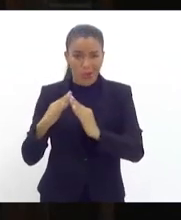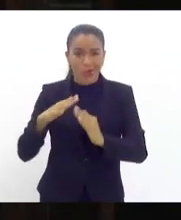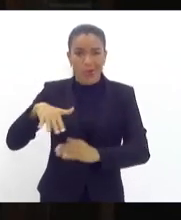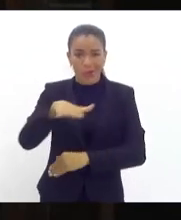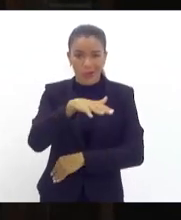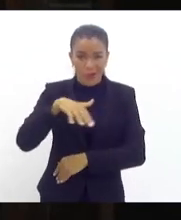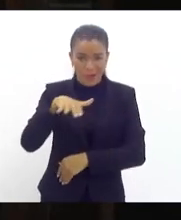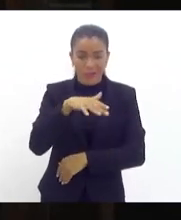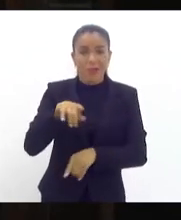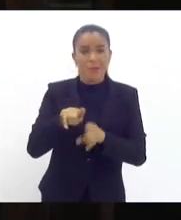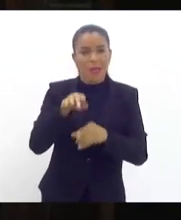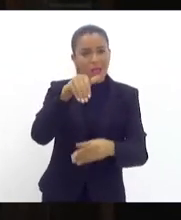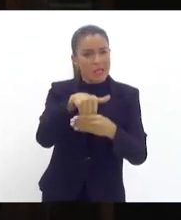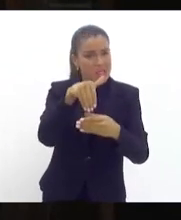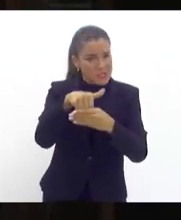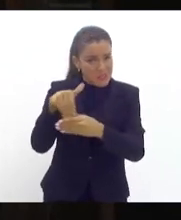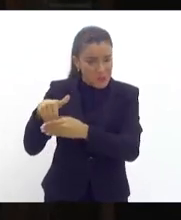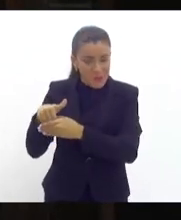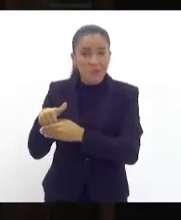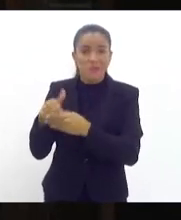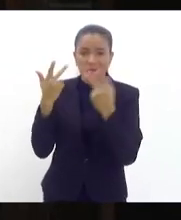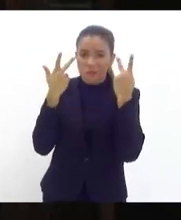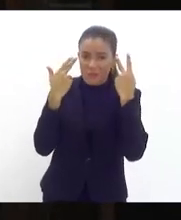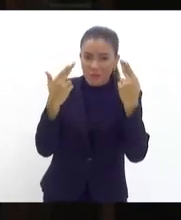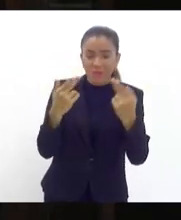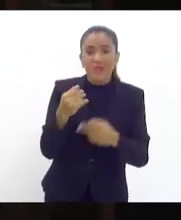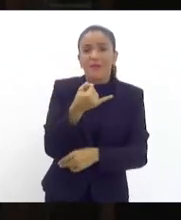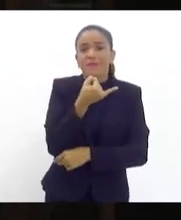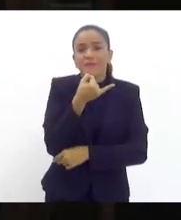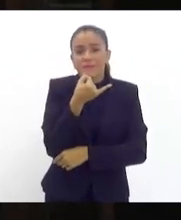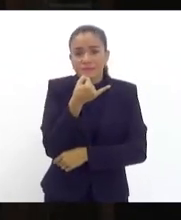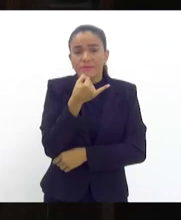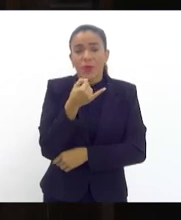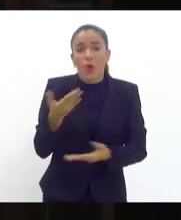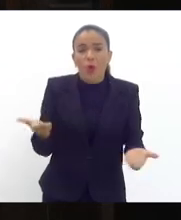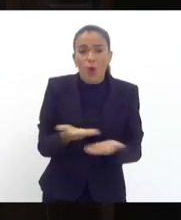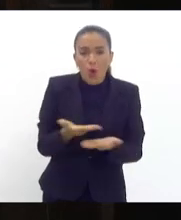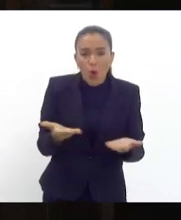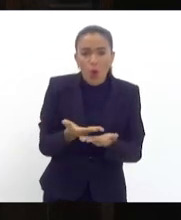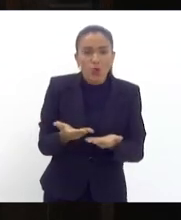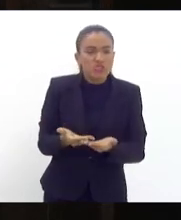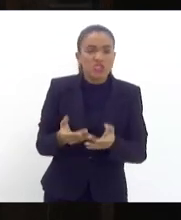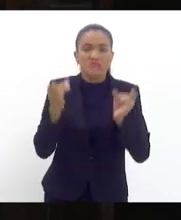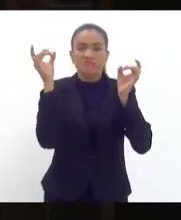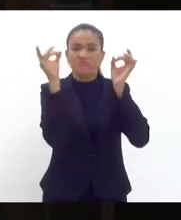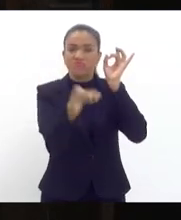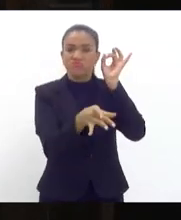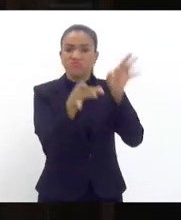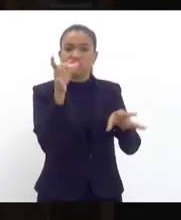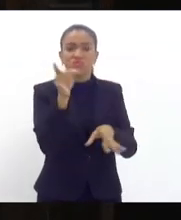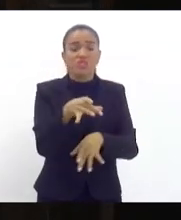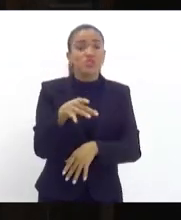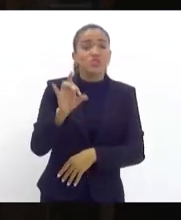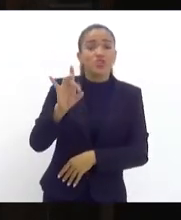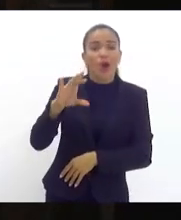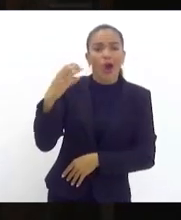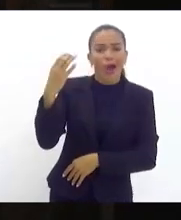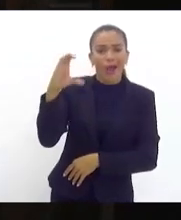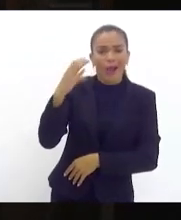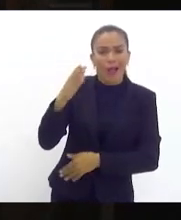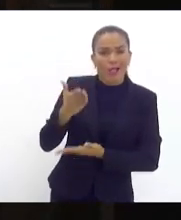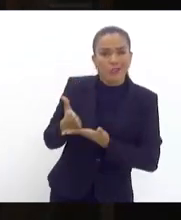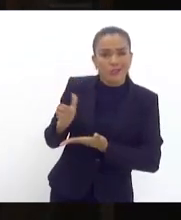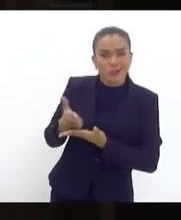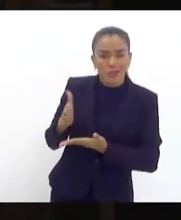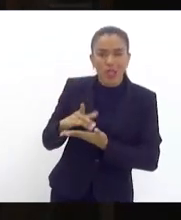tendo eleições normais e infelizmente hoje Está entregue Lá só tem a creche que eu deixei eu tinha